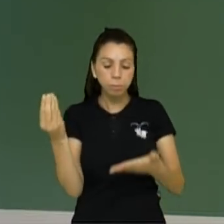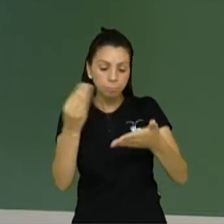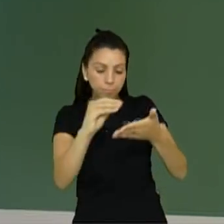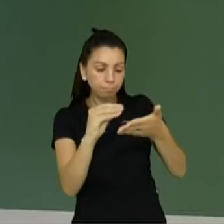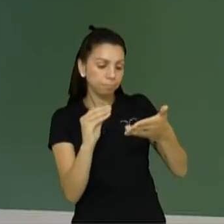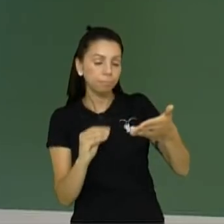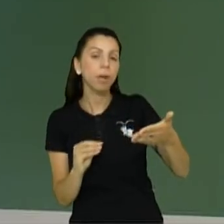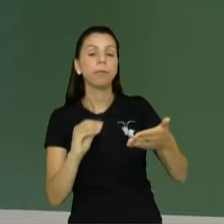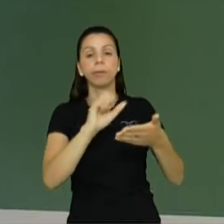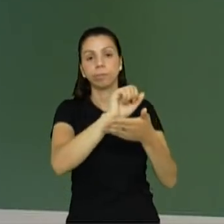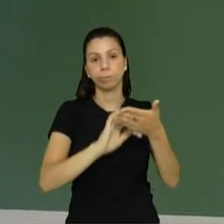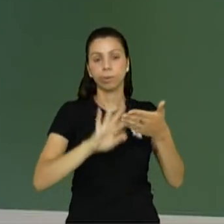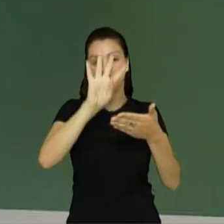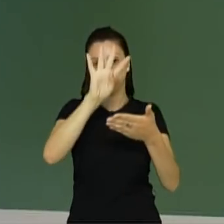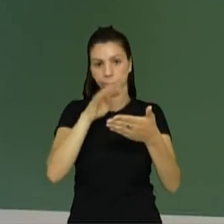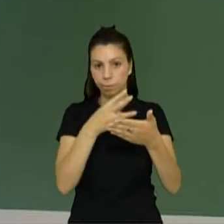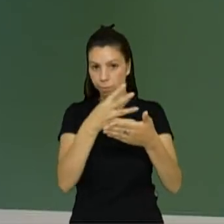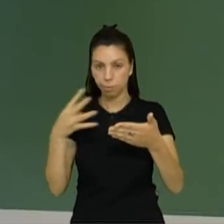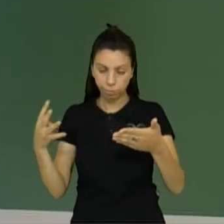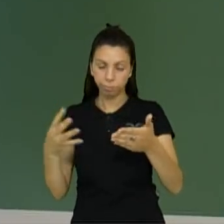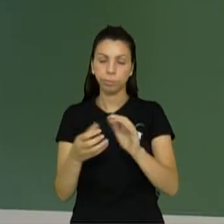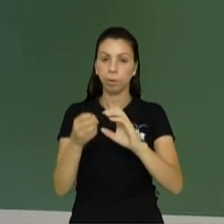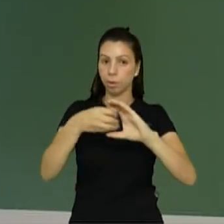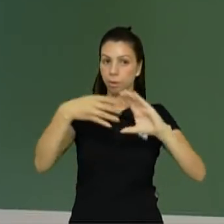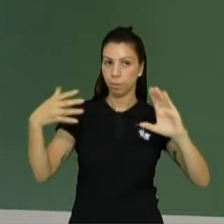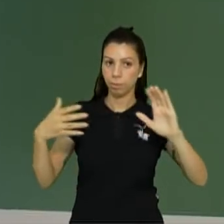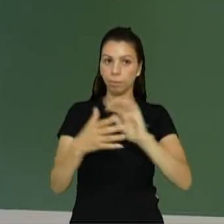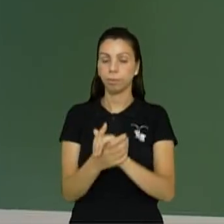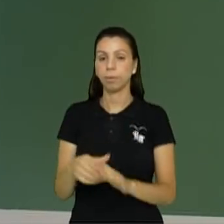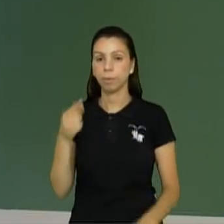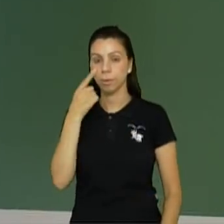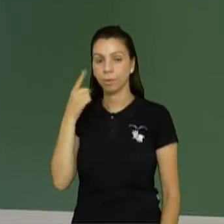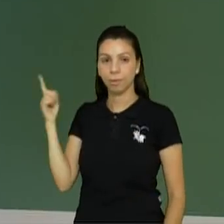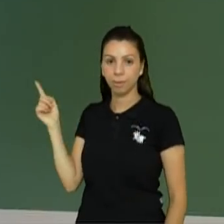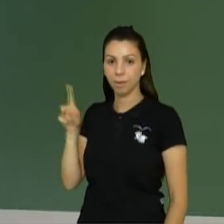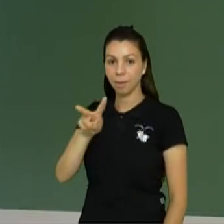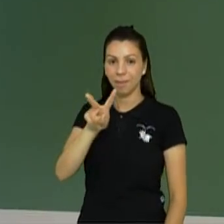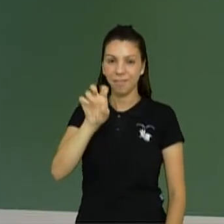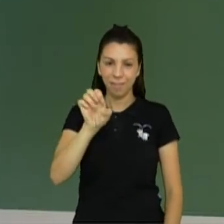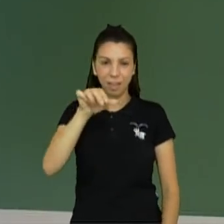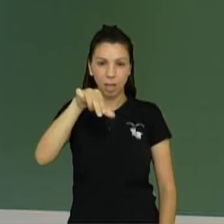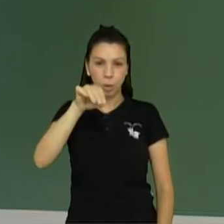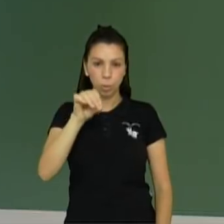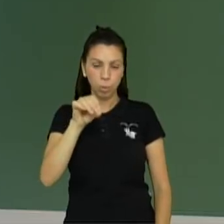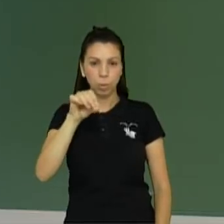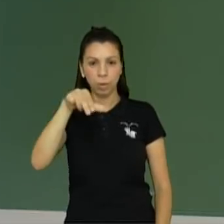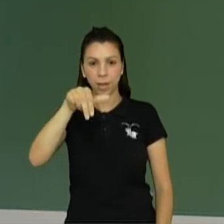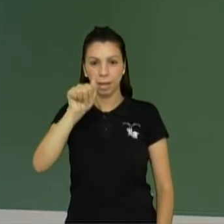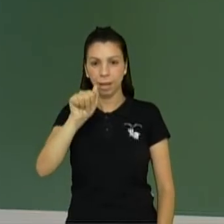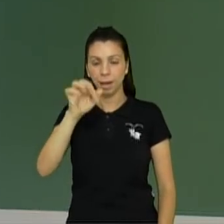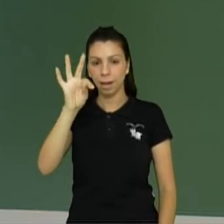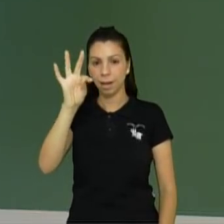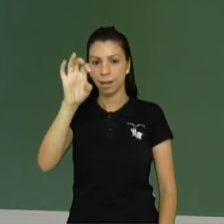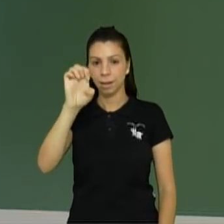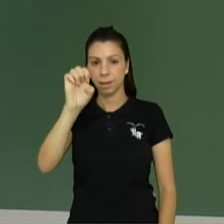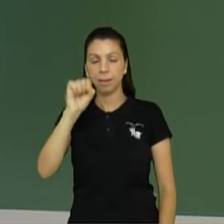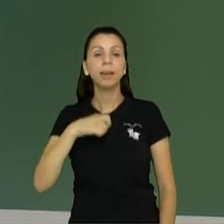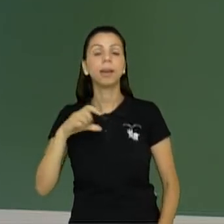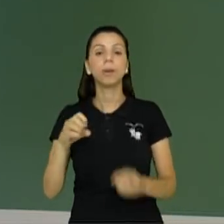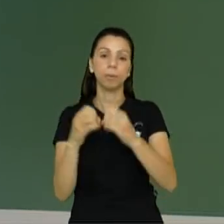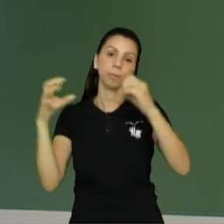a tabela com as características que eu vou te contar. Nós temos ali um Venonat, que é um tipo de Pokémon que caracteriza